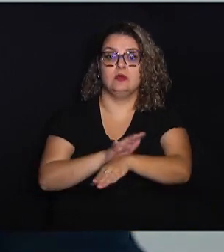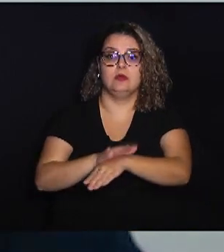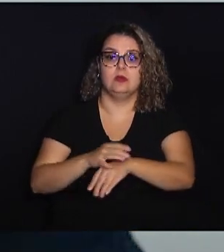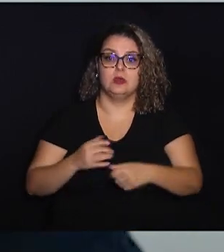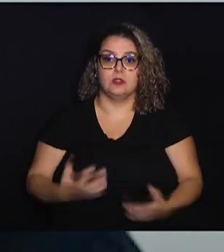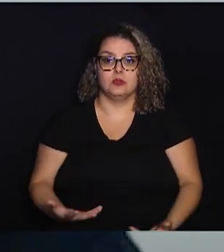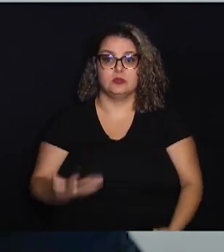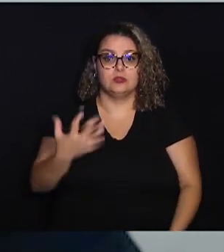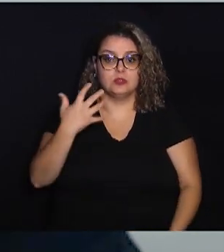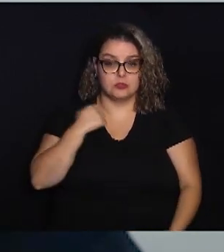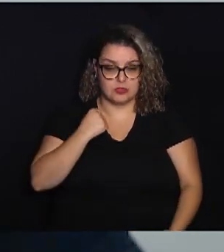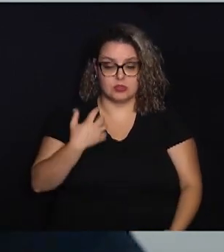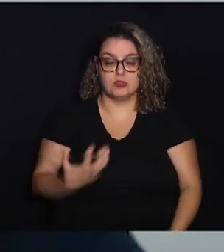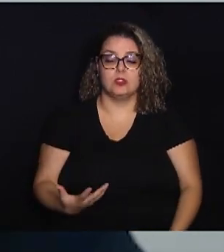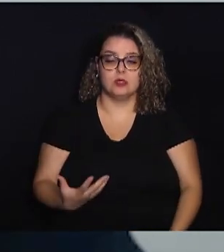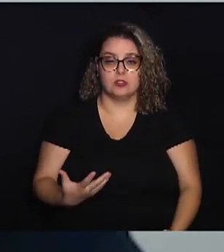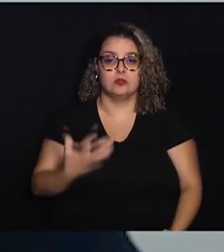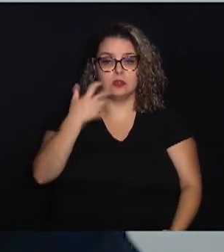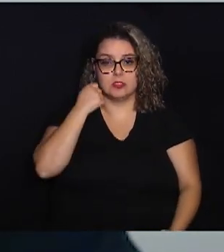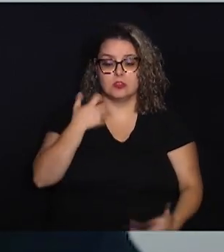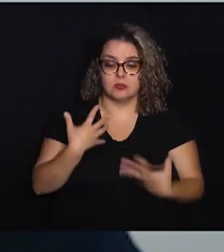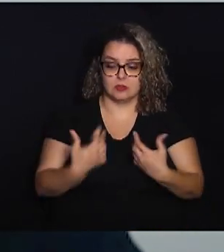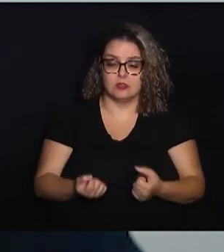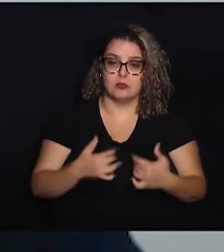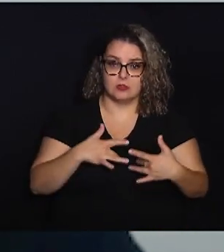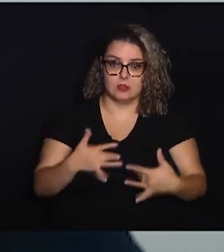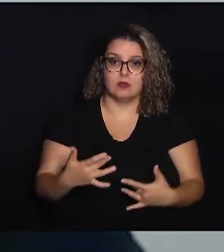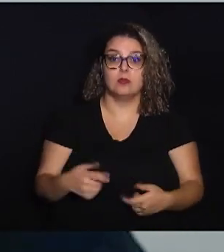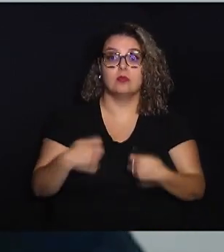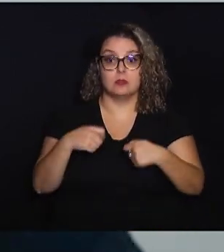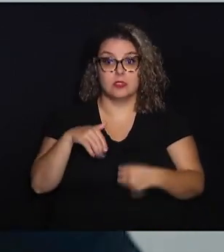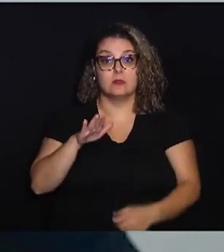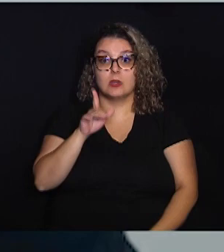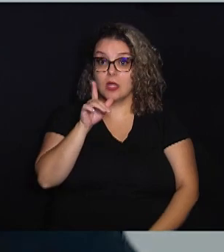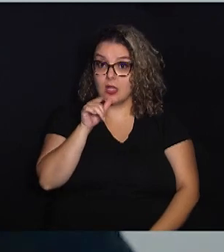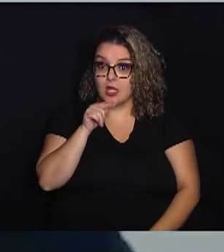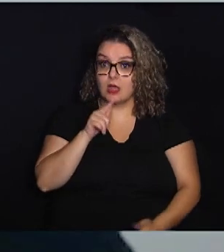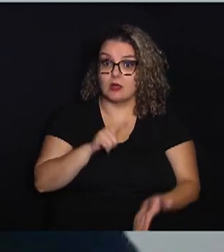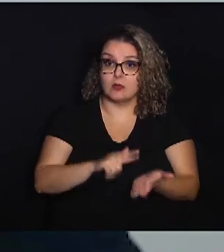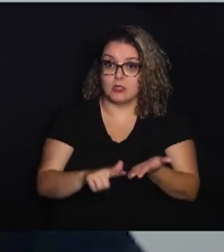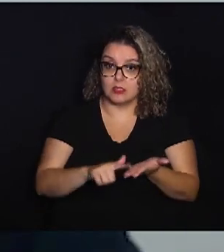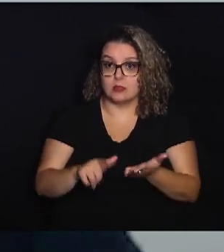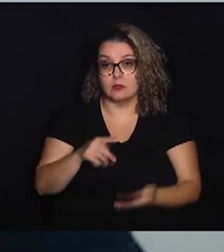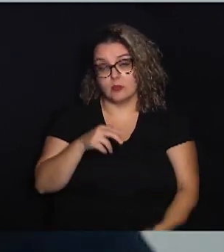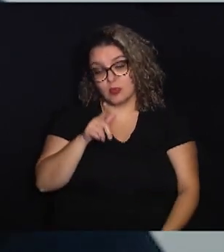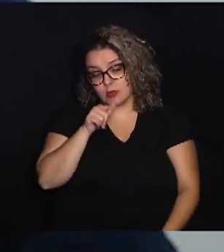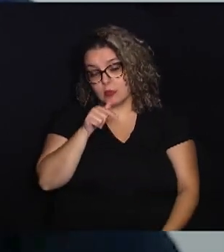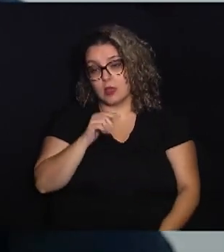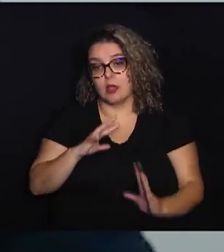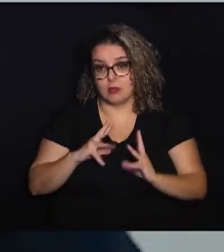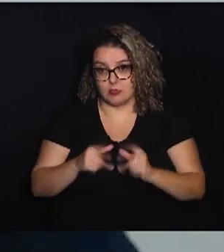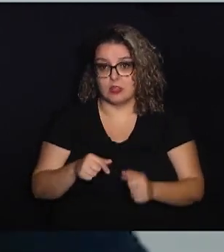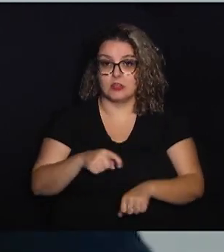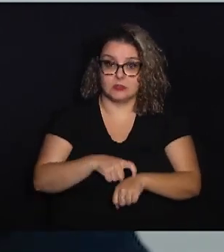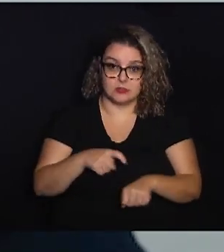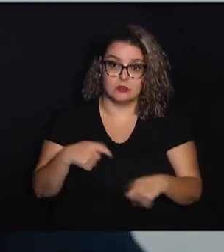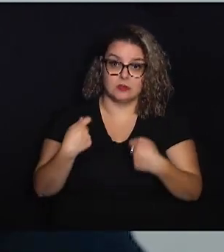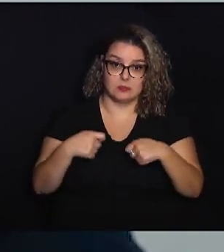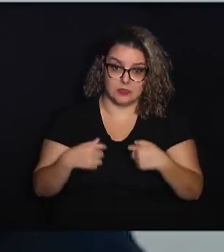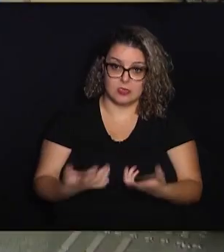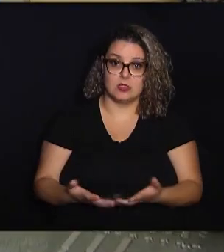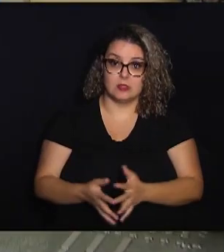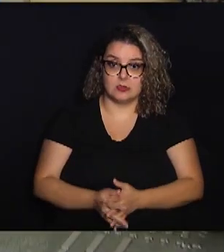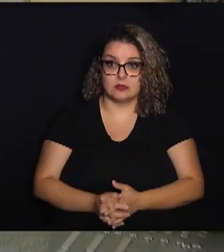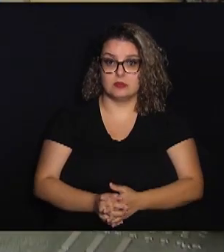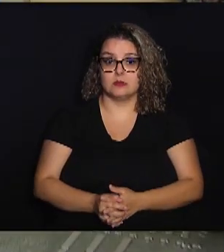está recebendo. A coisa que nós mais precisamos é a água potável, tá? Então, é isso que a gente está, nesse momento agora, que a gente está